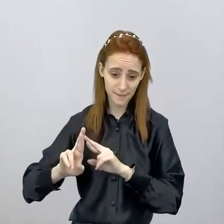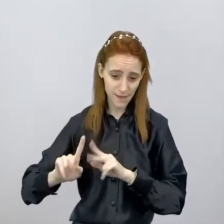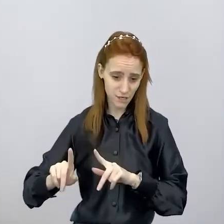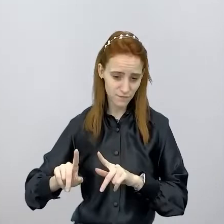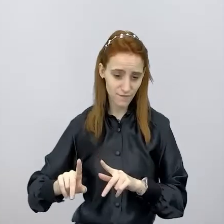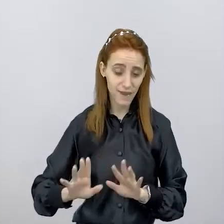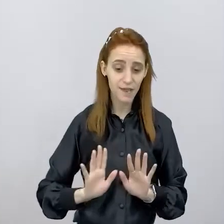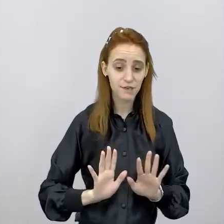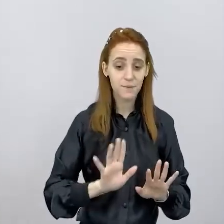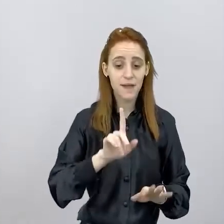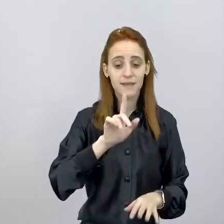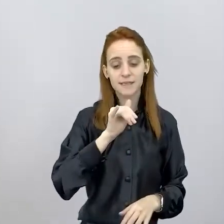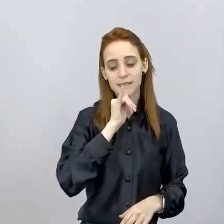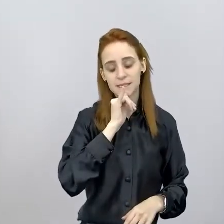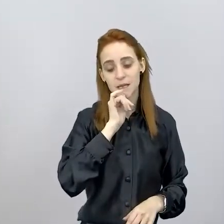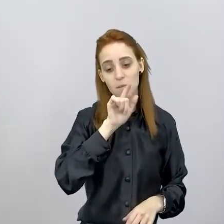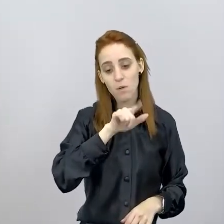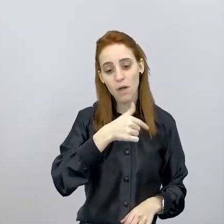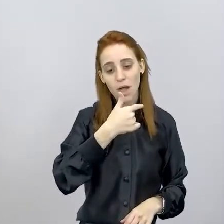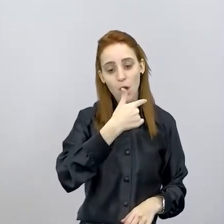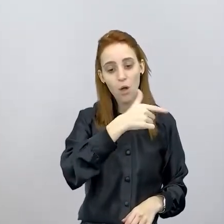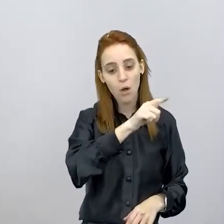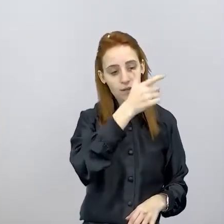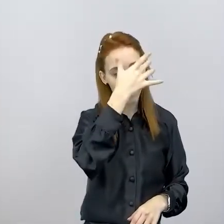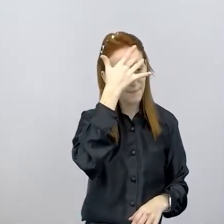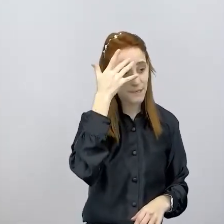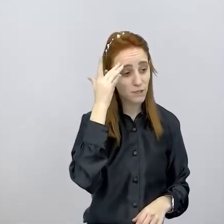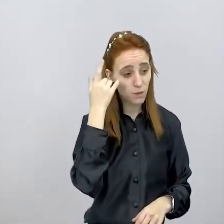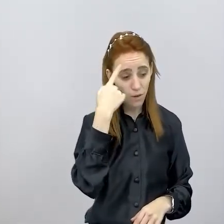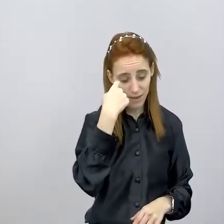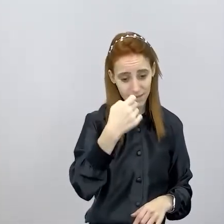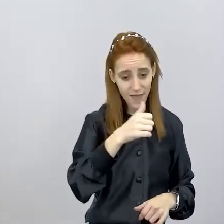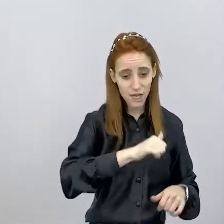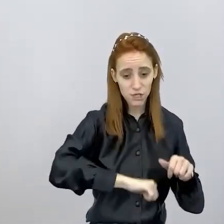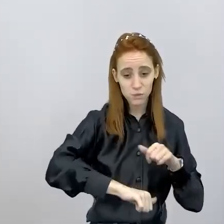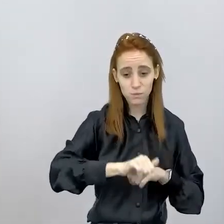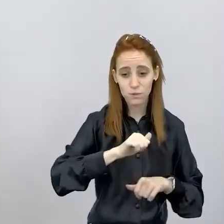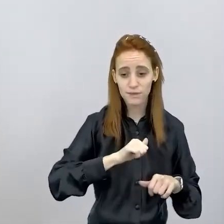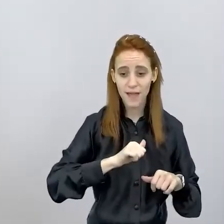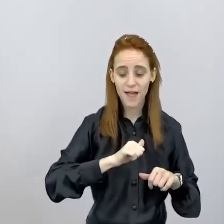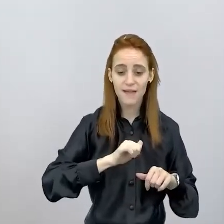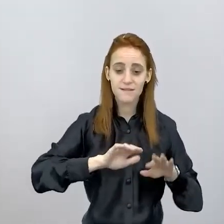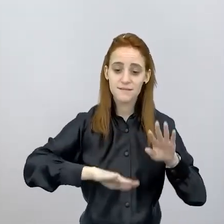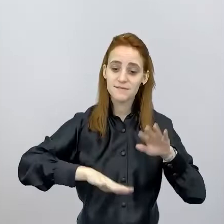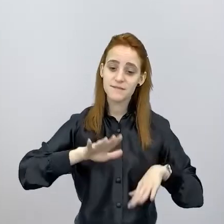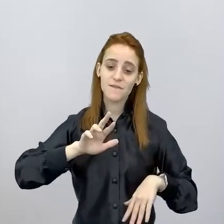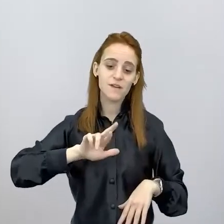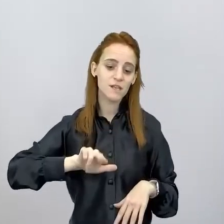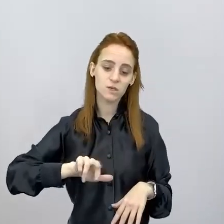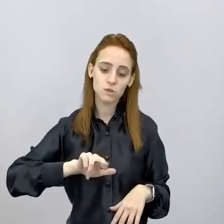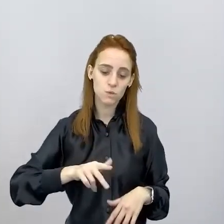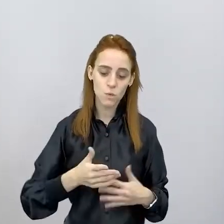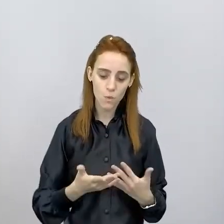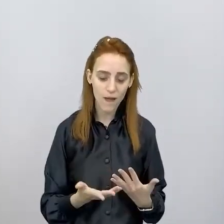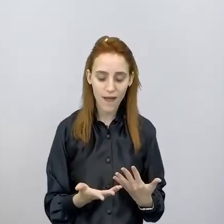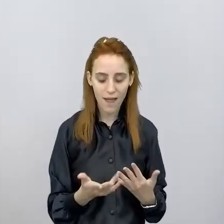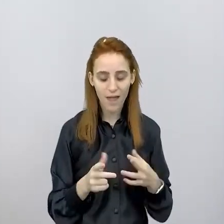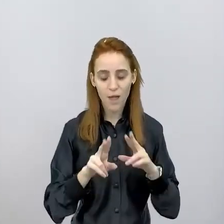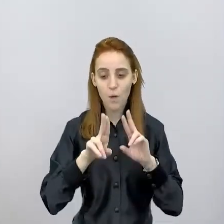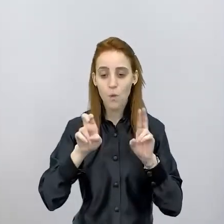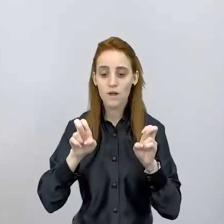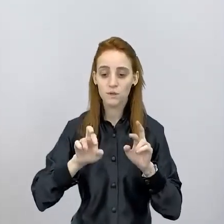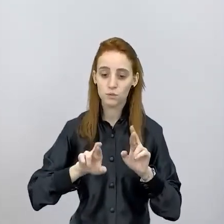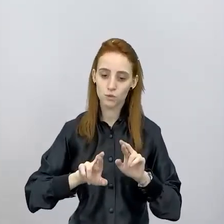outras pessoas a propor mudanças, talvez não, com certeza o debate seria